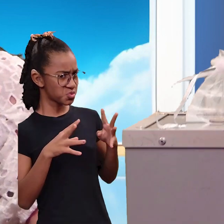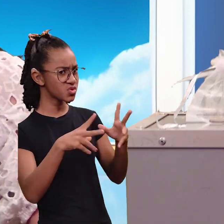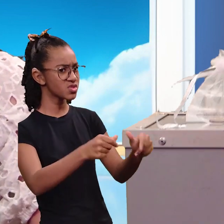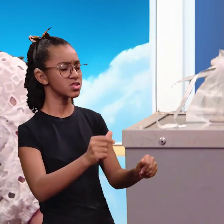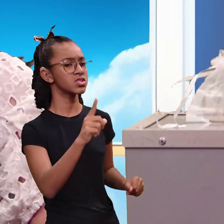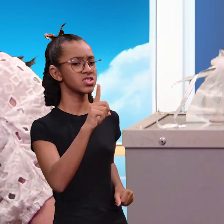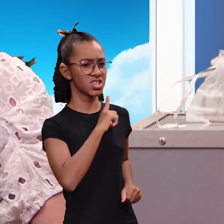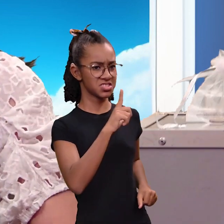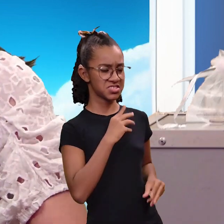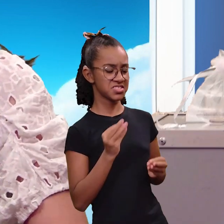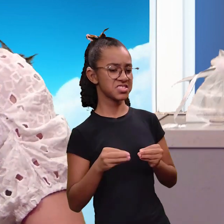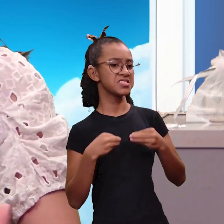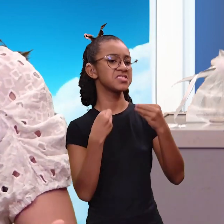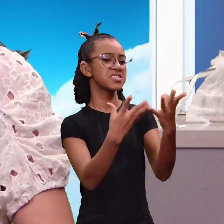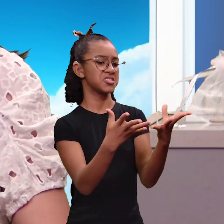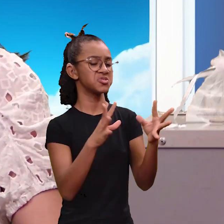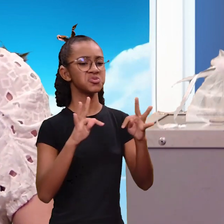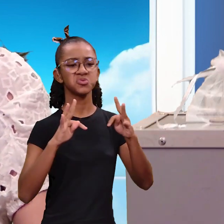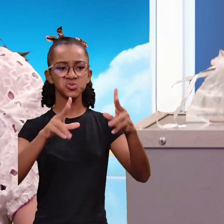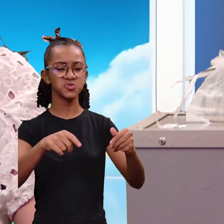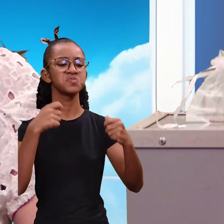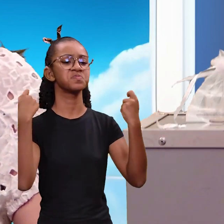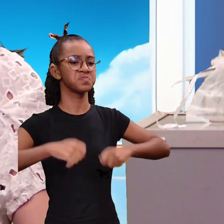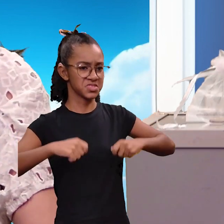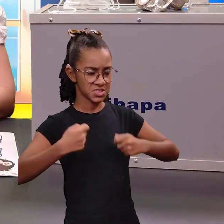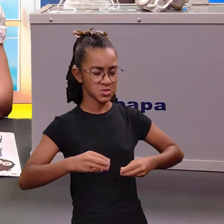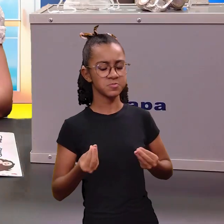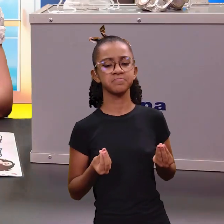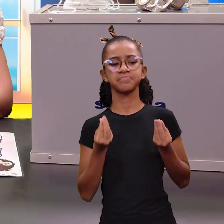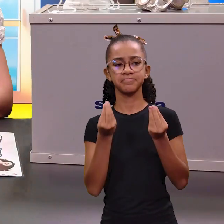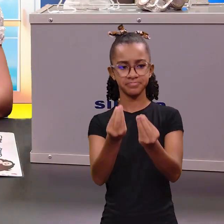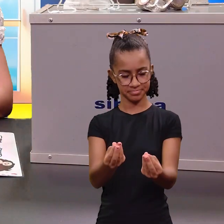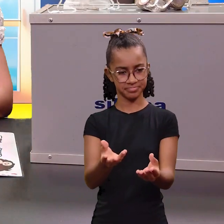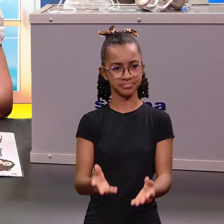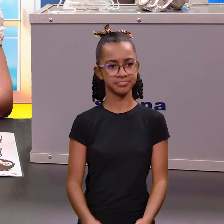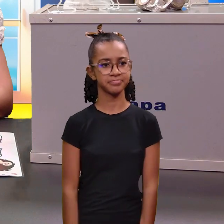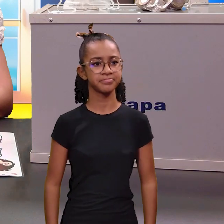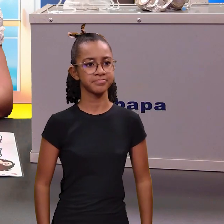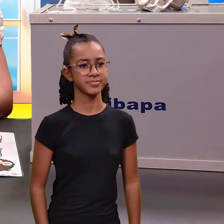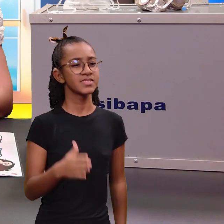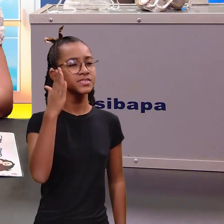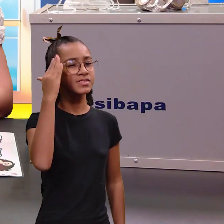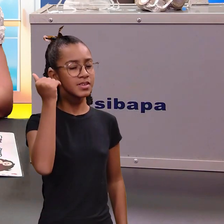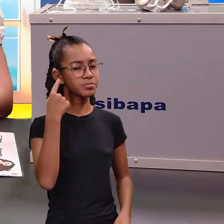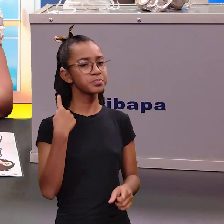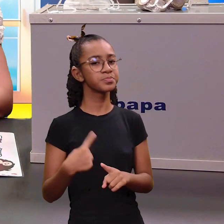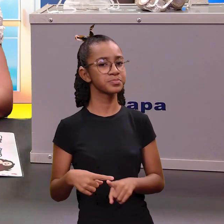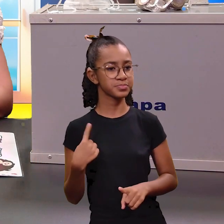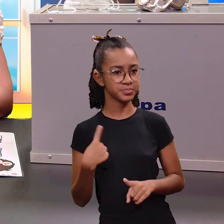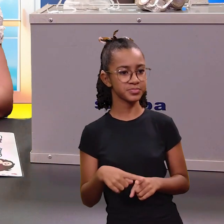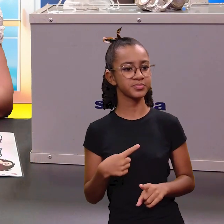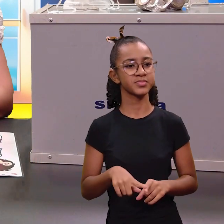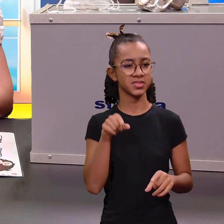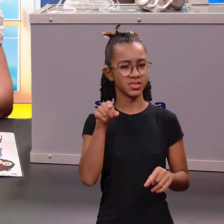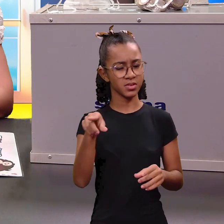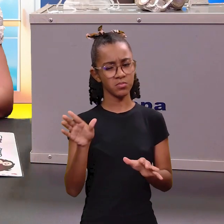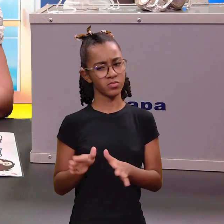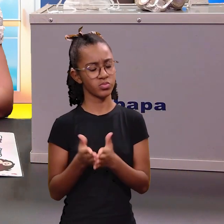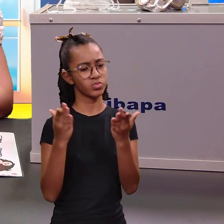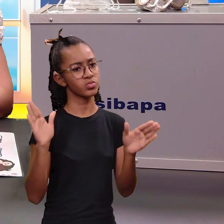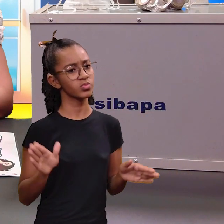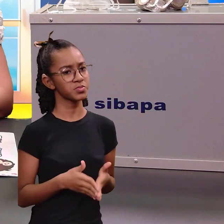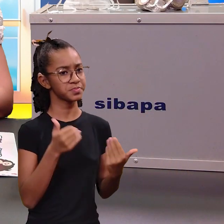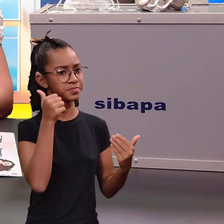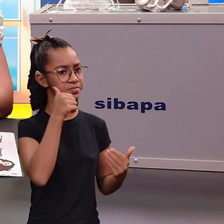tinha. Ela deu tudo aquilo que ela precisava para sobreviver. Sabe por que essa viúva pobre deu tudo que